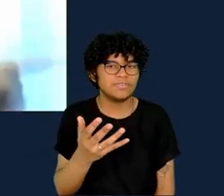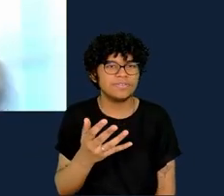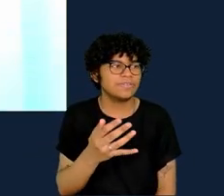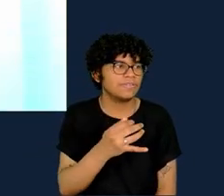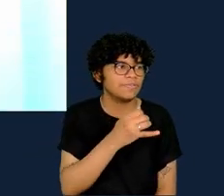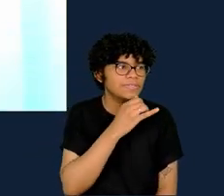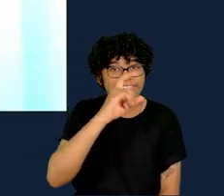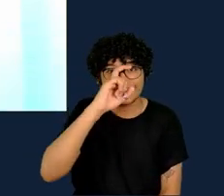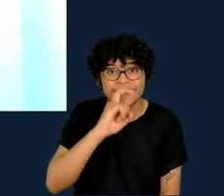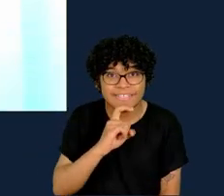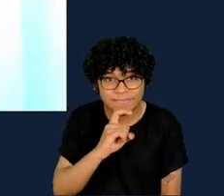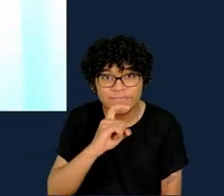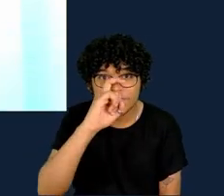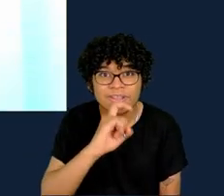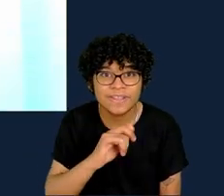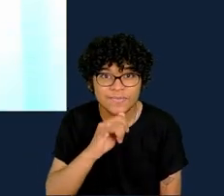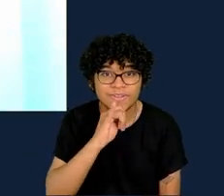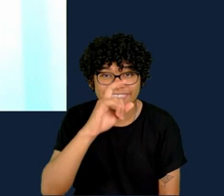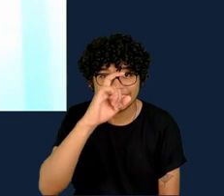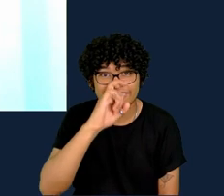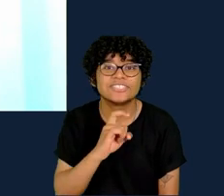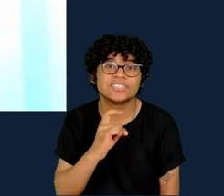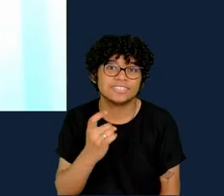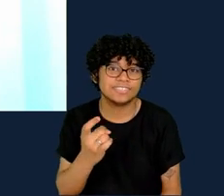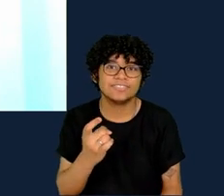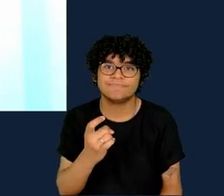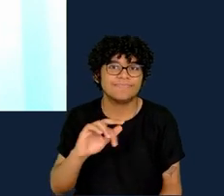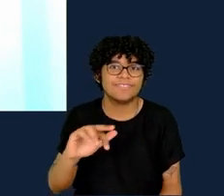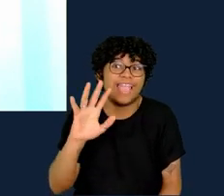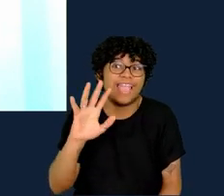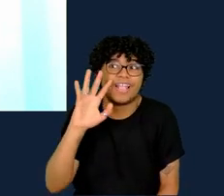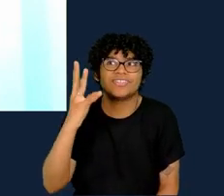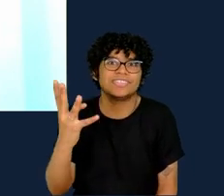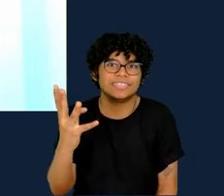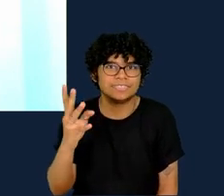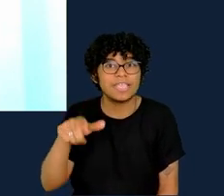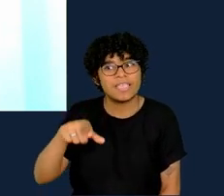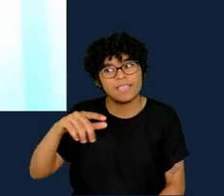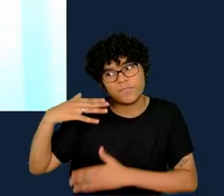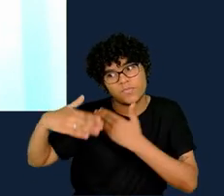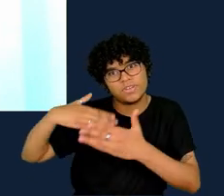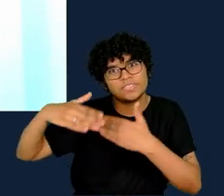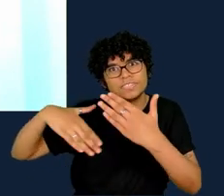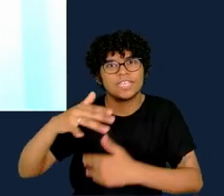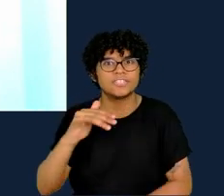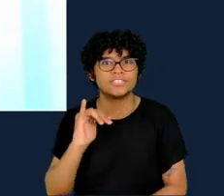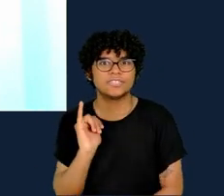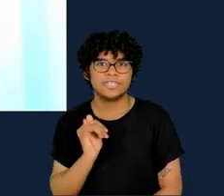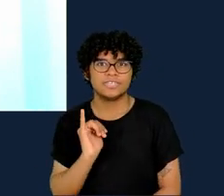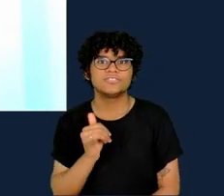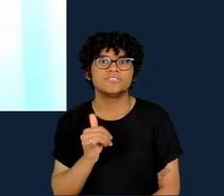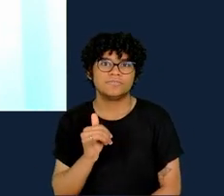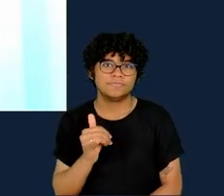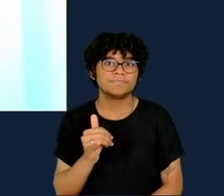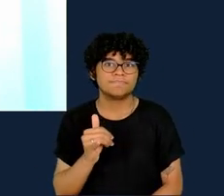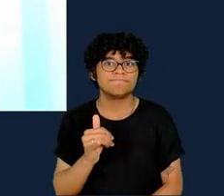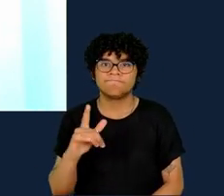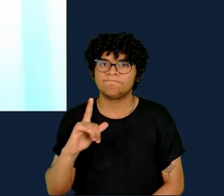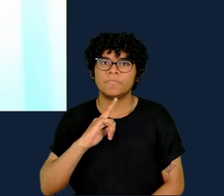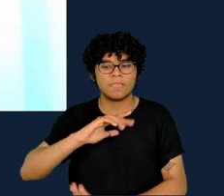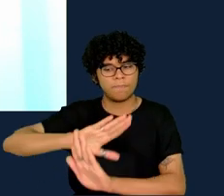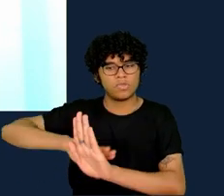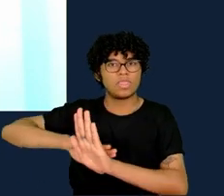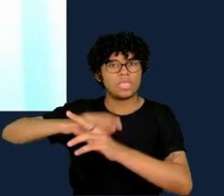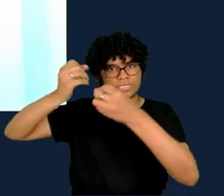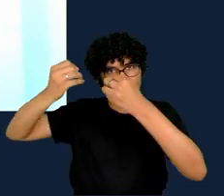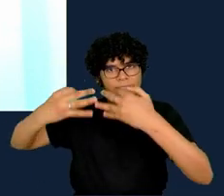de transformação das narrativas aconteceu esse processo. Então, há uma explicação para tudo. Se eu digo